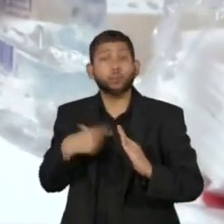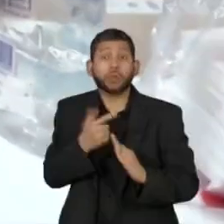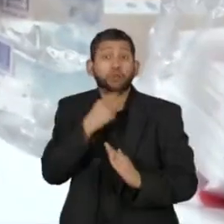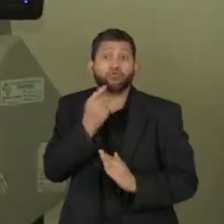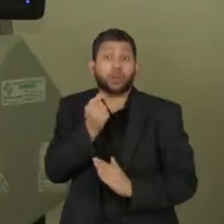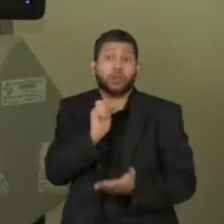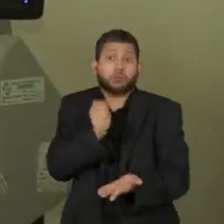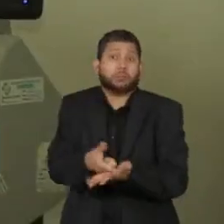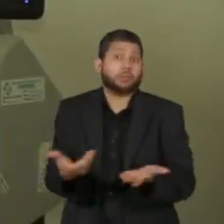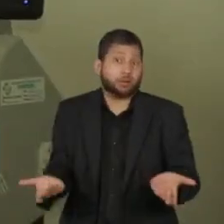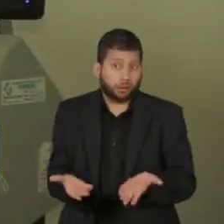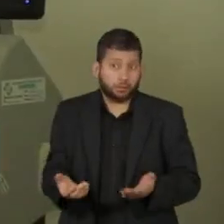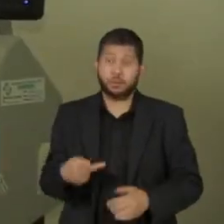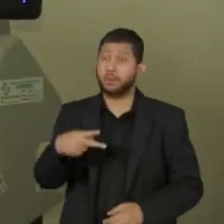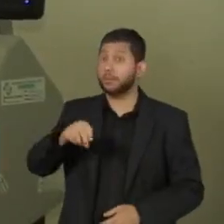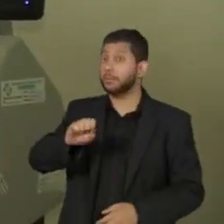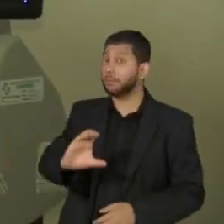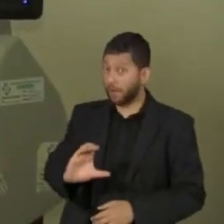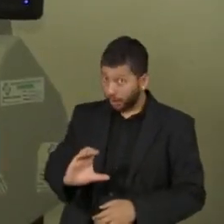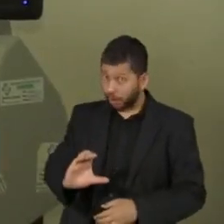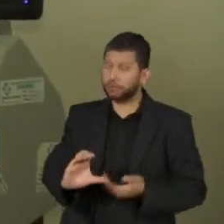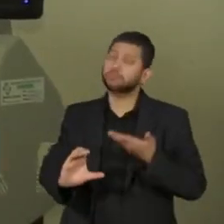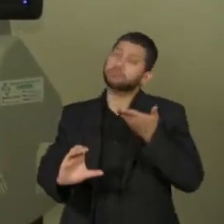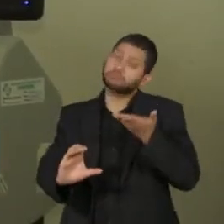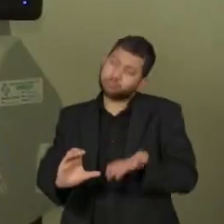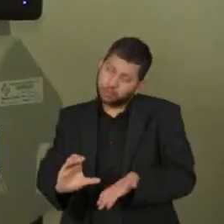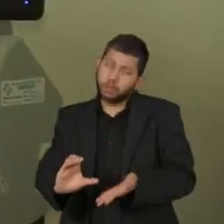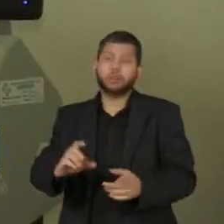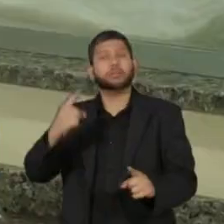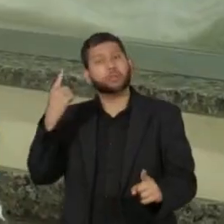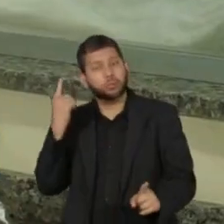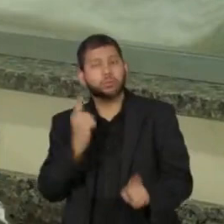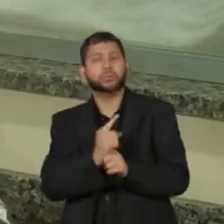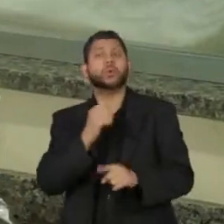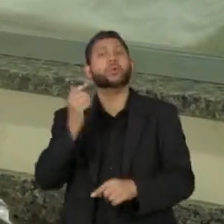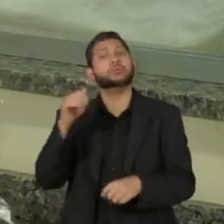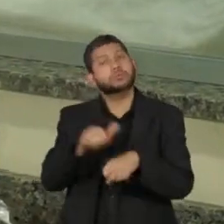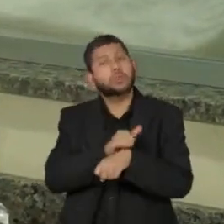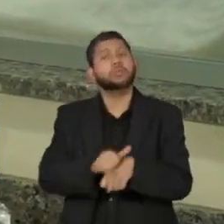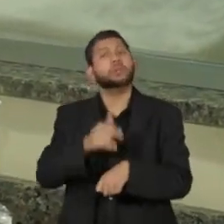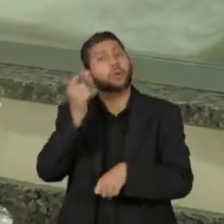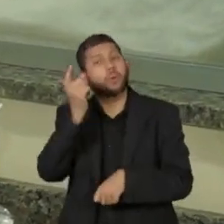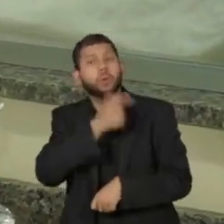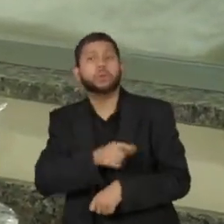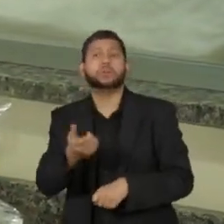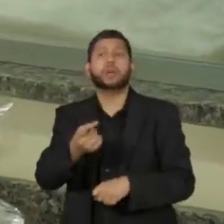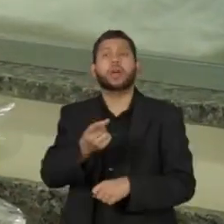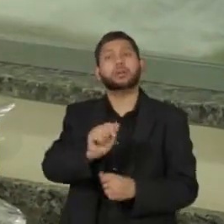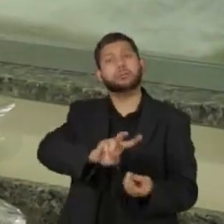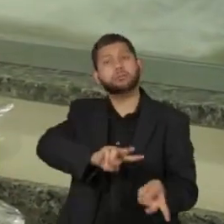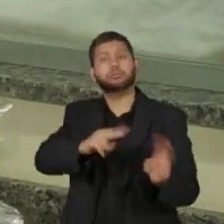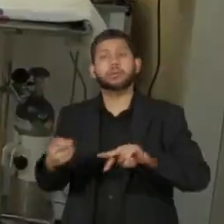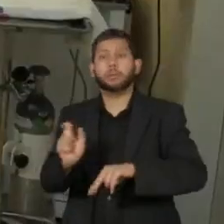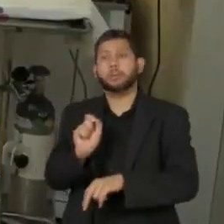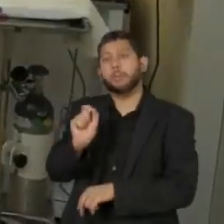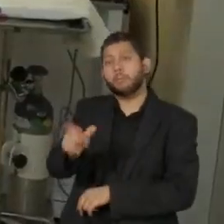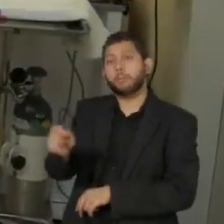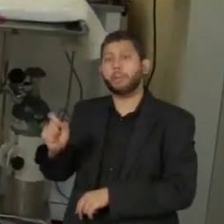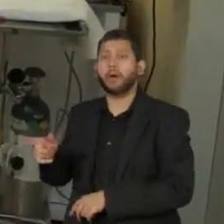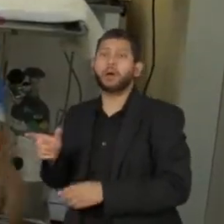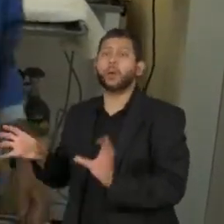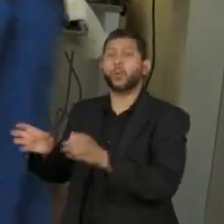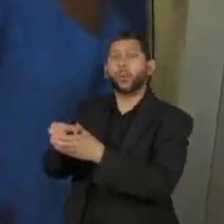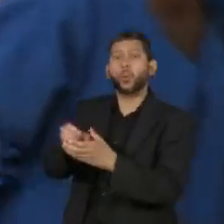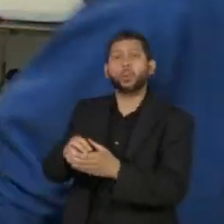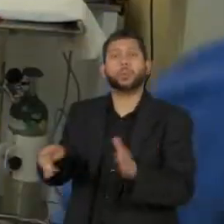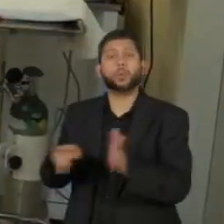Novos Valores APEC foi a solução encontrada para autorizar o repasse de verba para rede pública de saúde pagar as